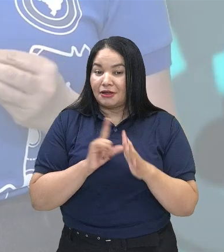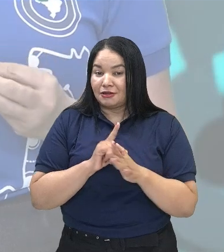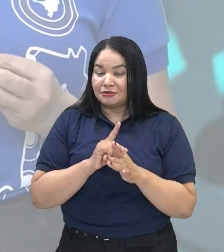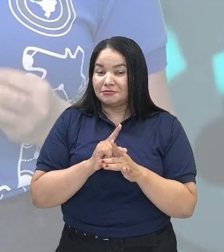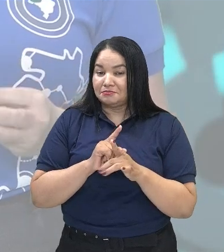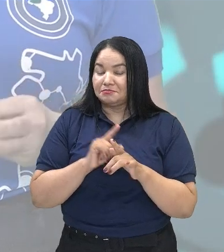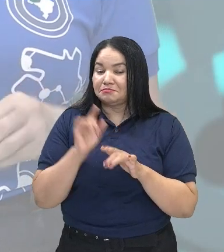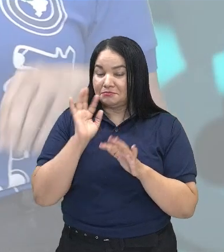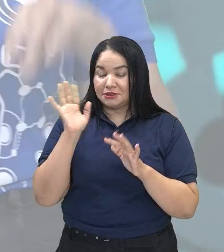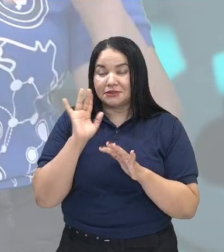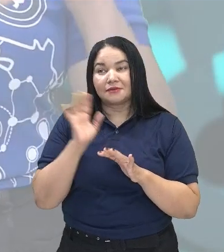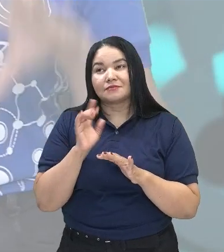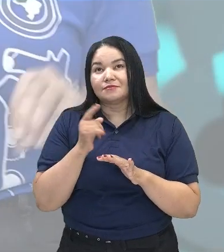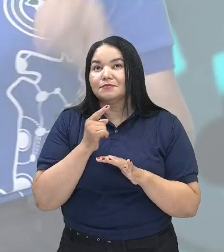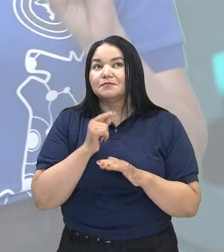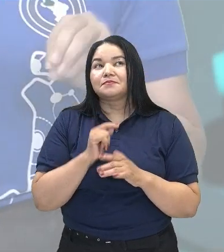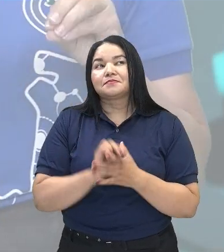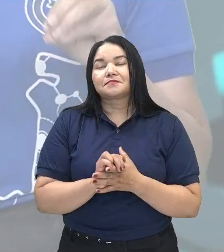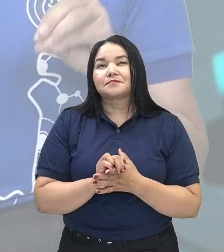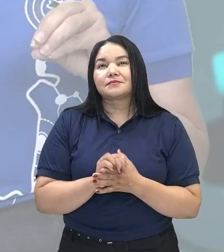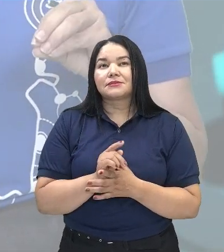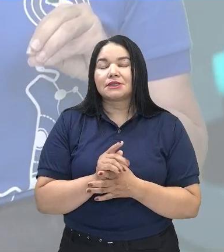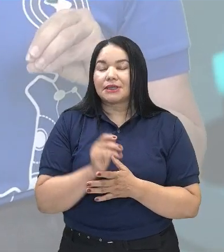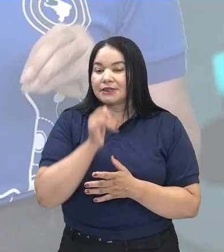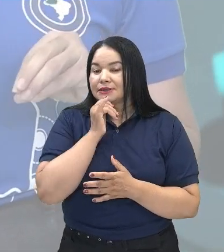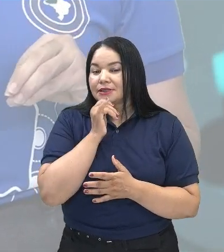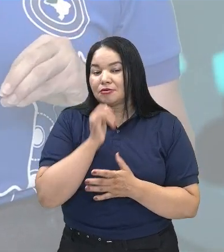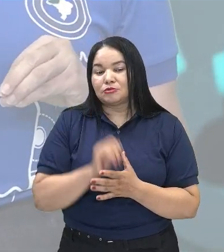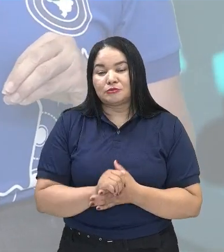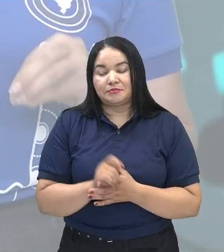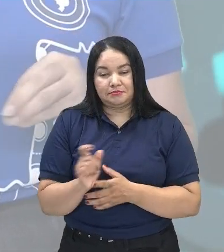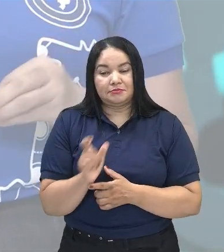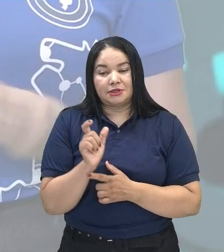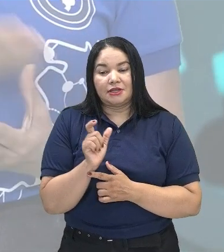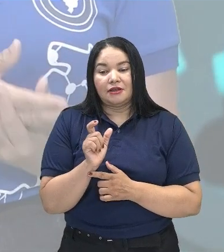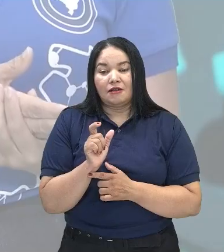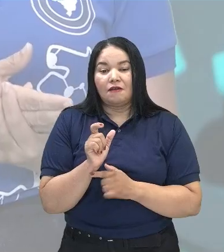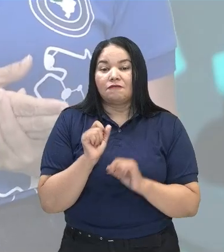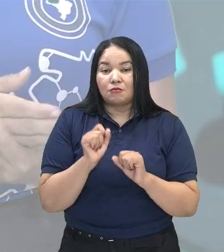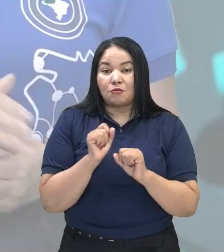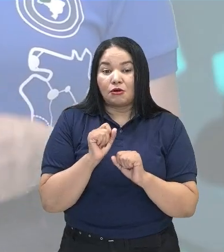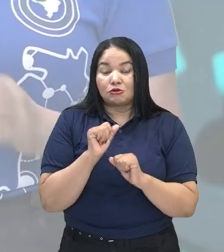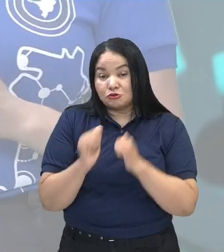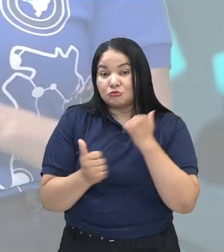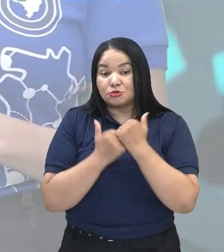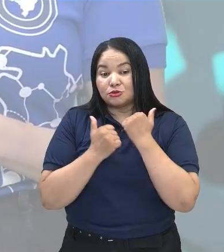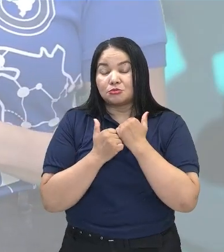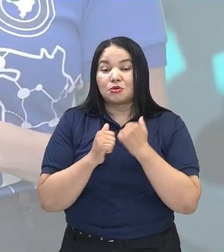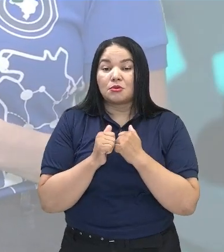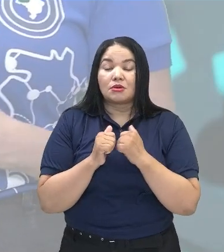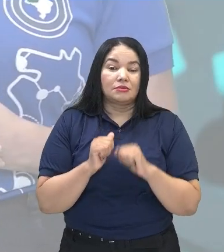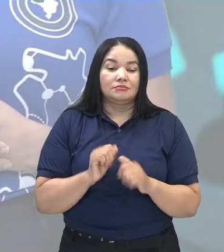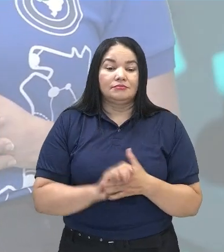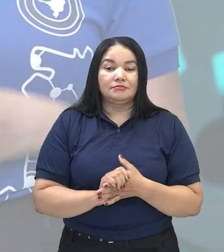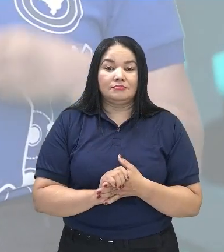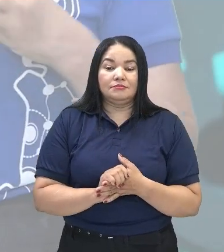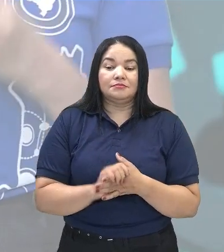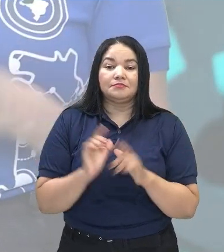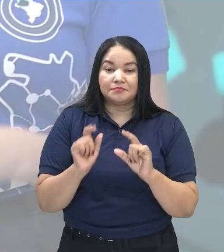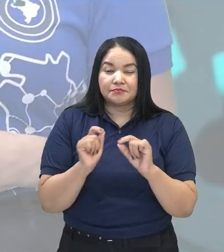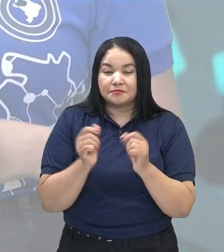E quando a gente substitui uma palavra que pode ser agressiva por uma